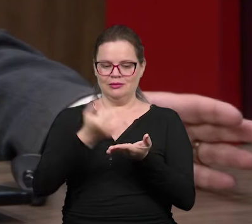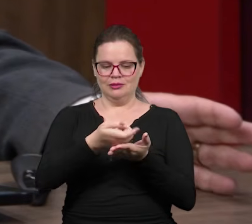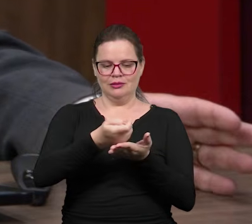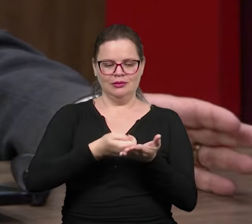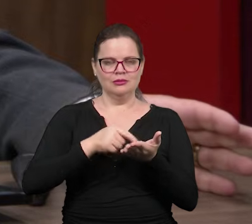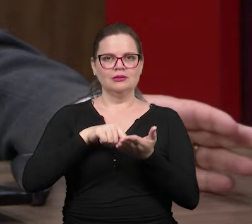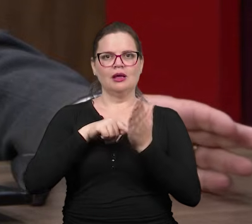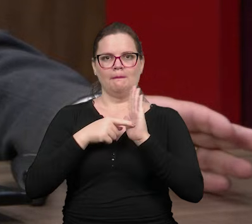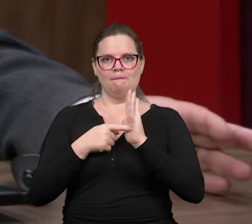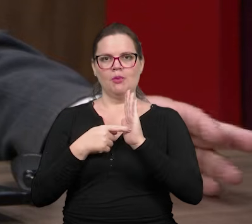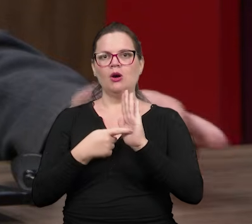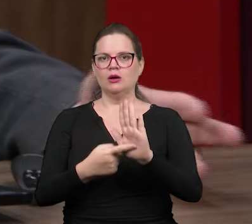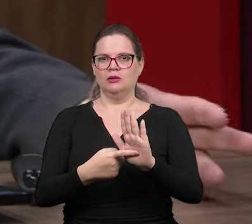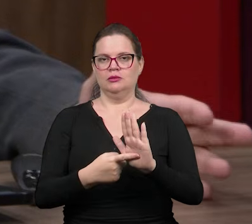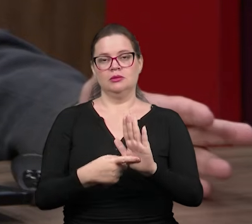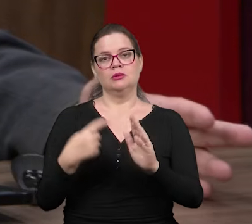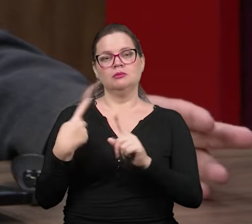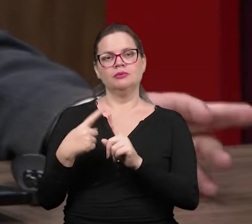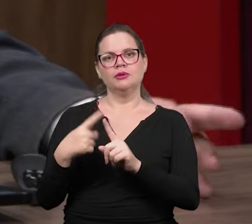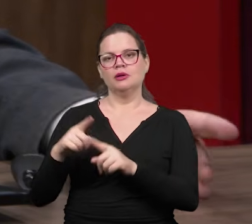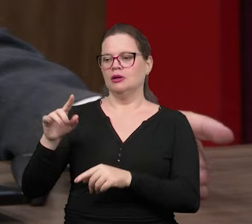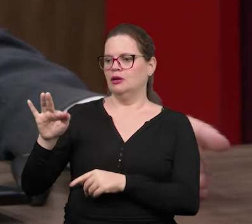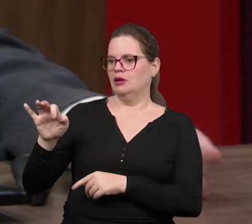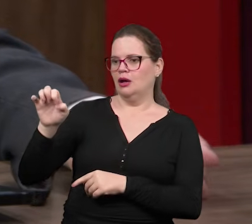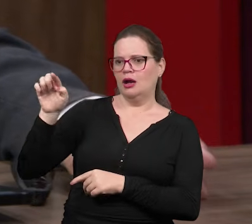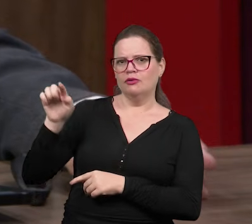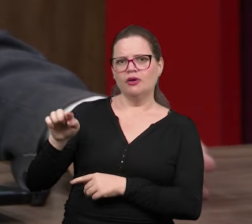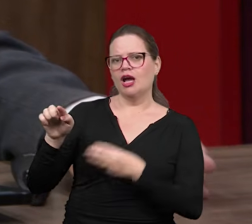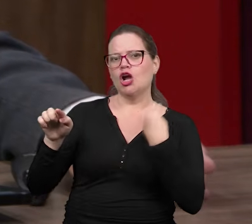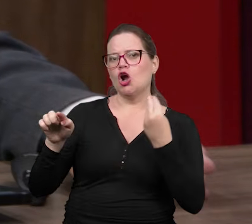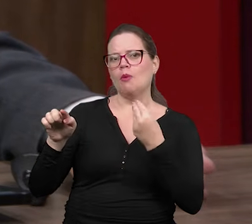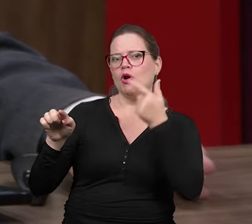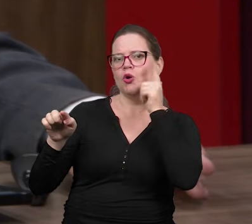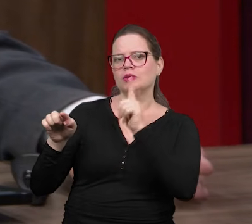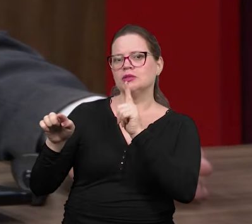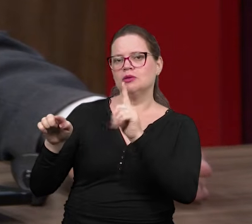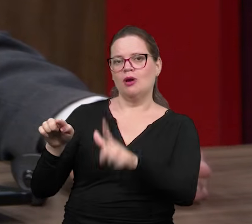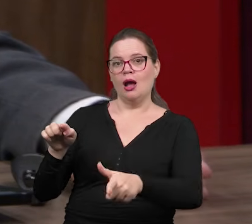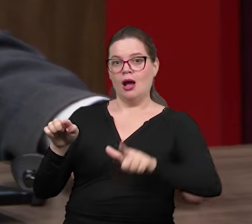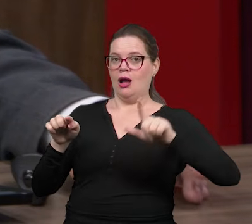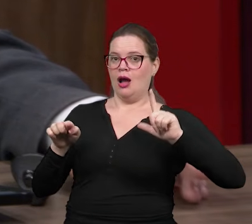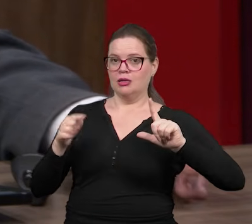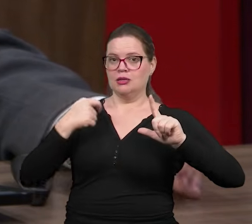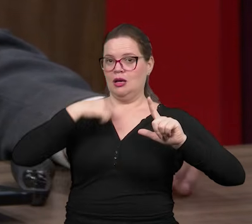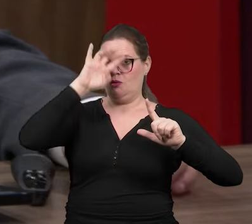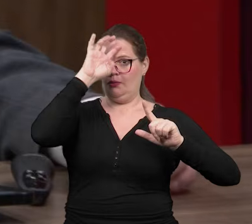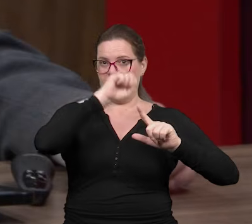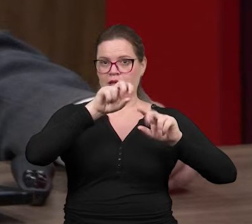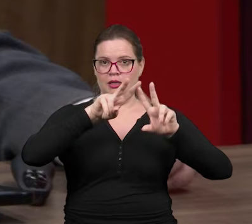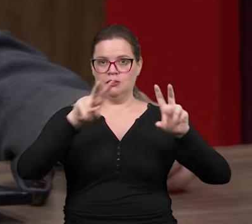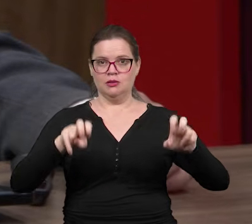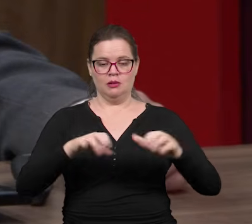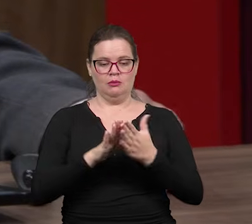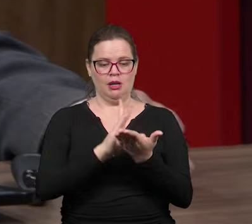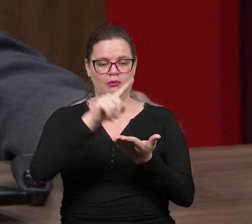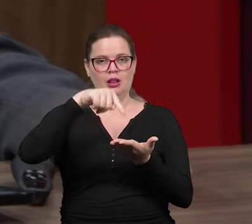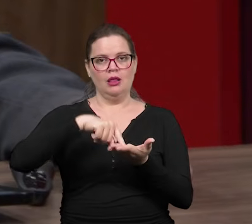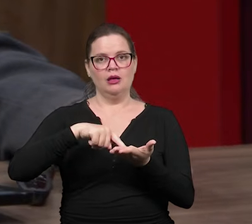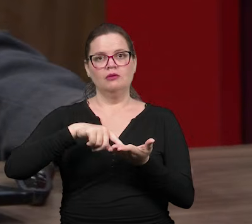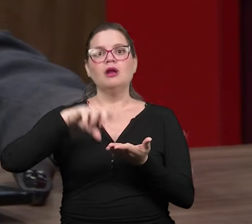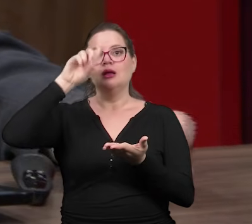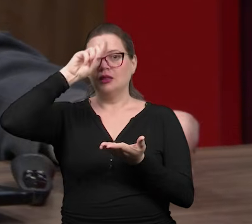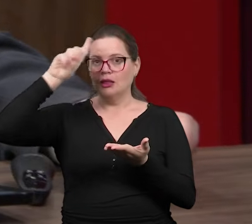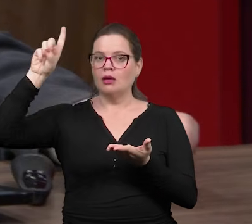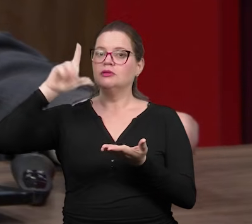Bíblia, né? Porque a fé vem pelo ouvir e ouvir o quê? A palavra de Deus. Então, quando nós conhecemos essa